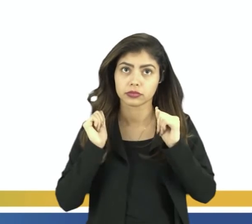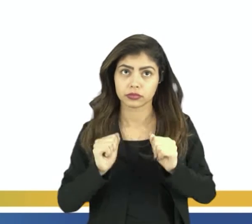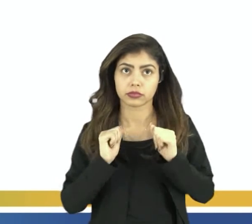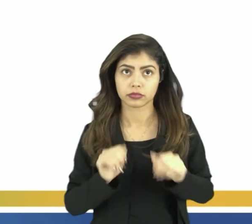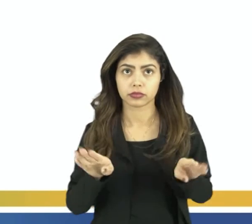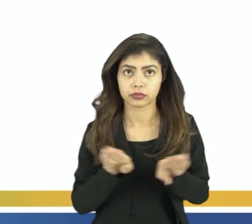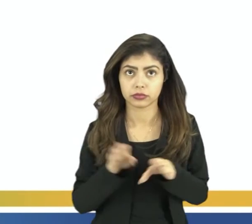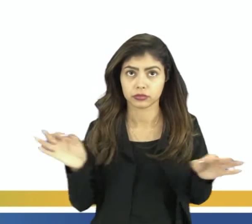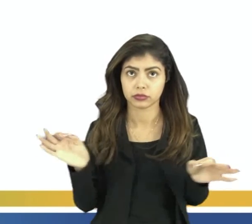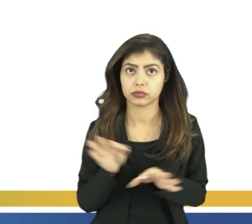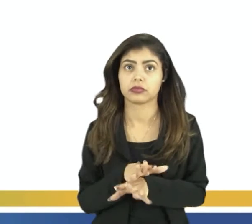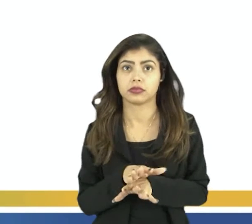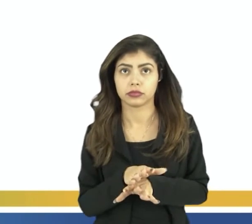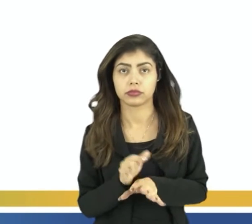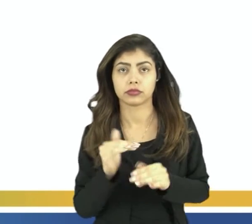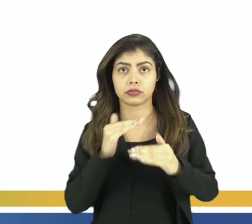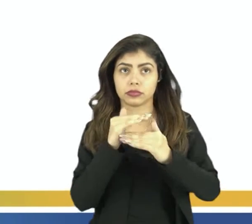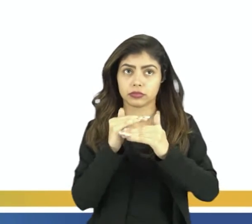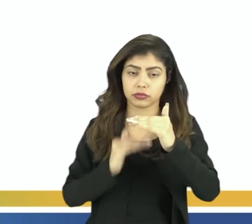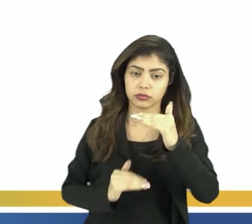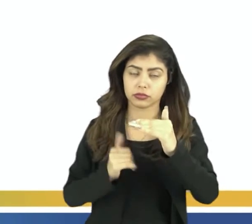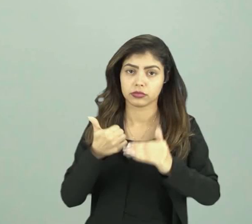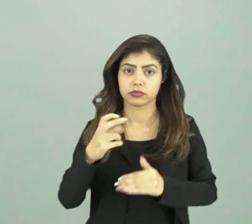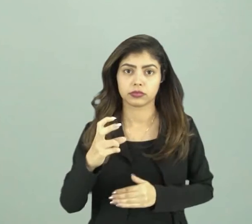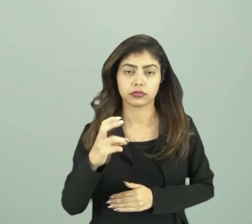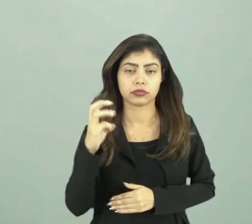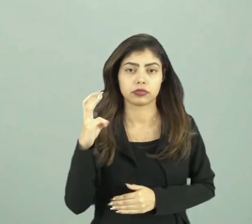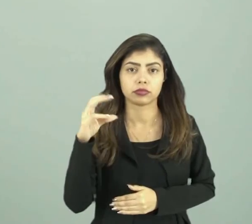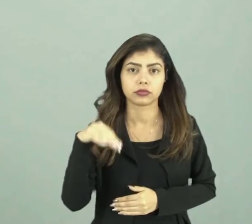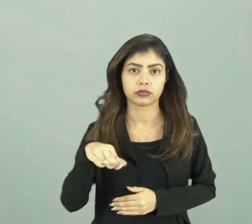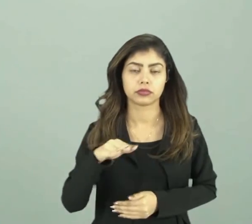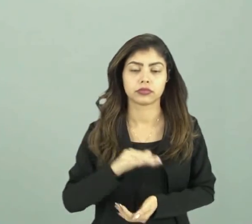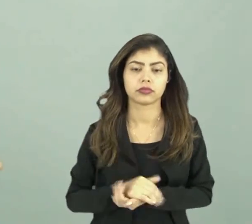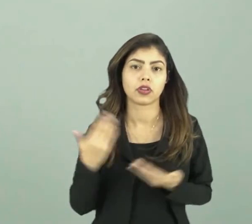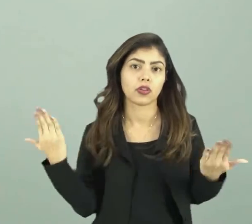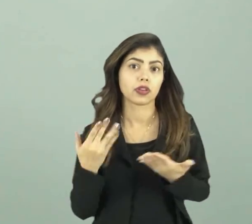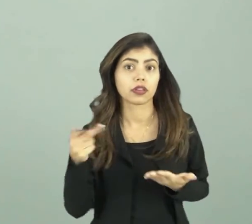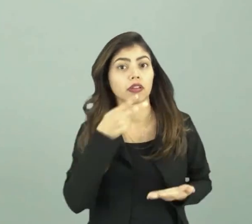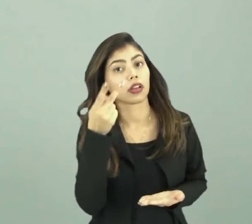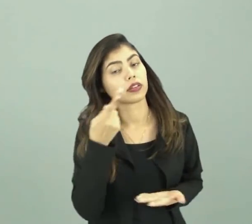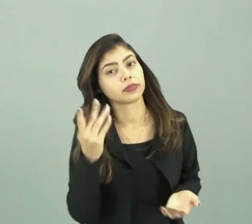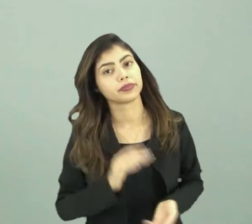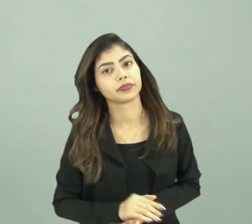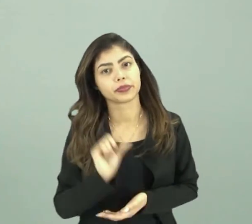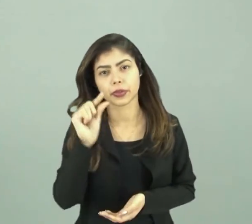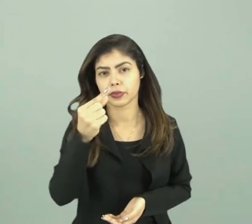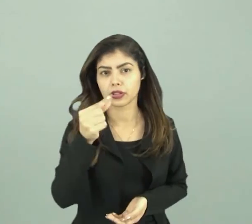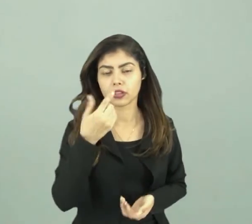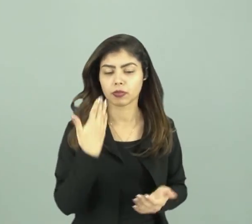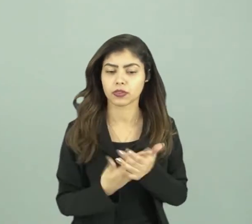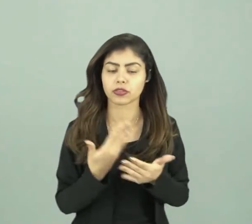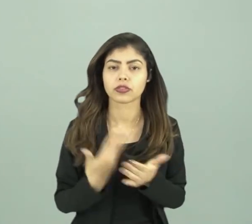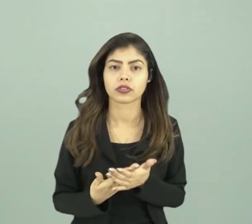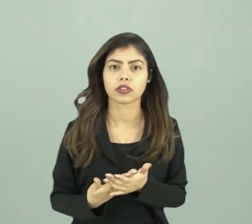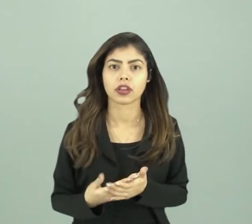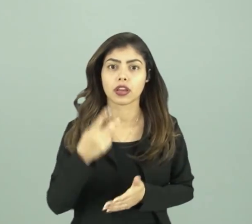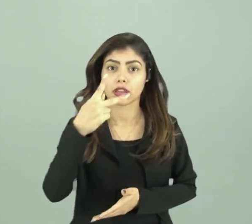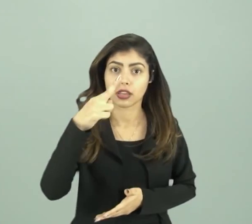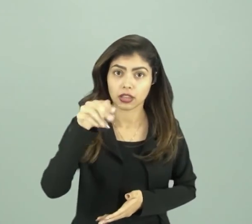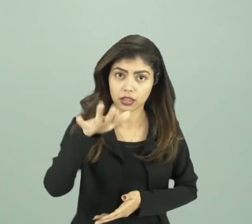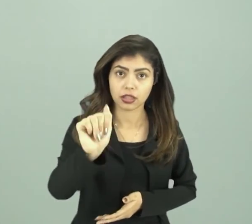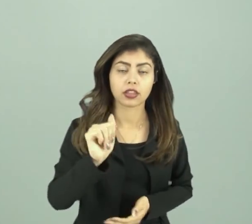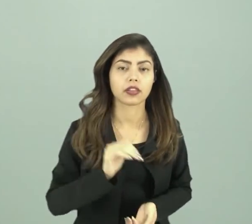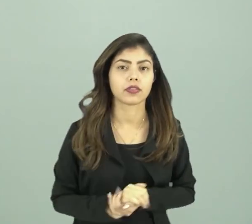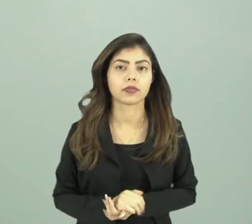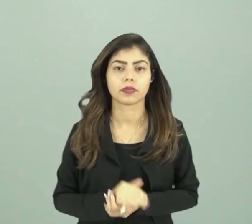podemos concluir que a água baixou 15 centímetros. Né? Hoje nós estivemos falando, né, sobre um pouquinho do estudo do prisma,